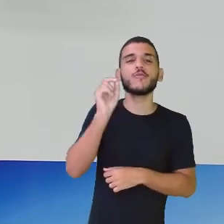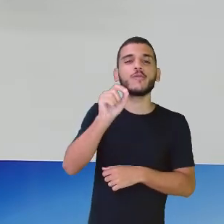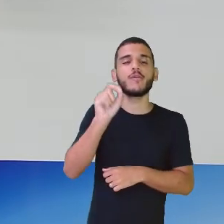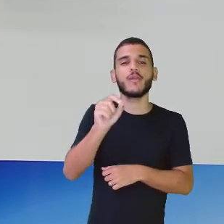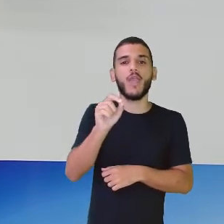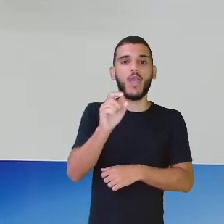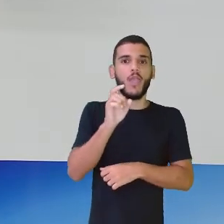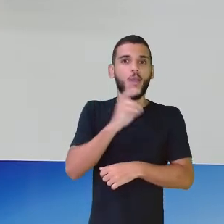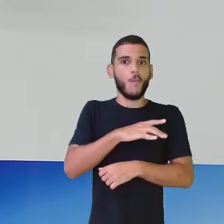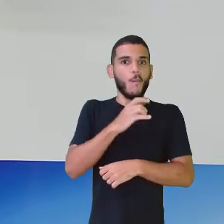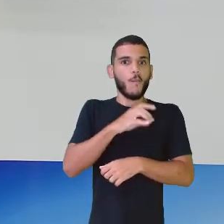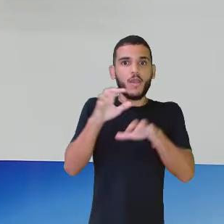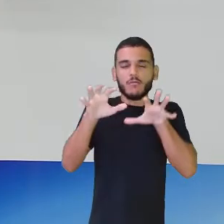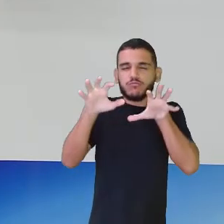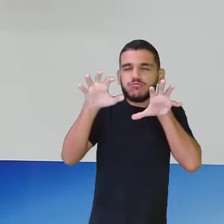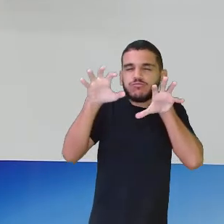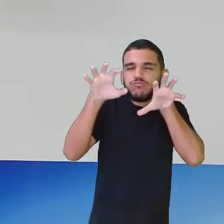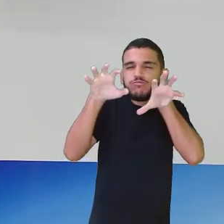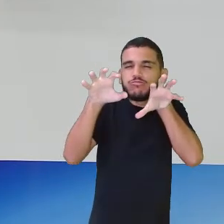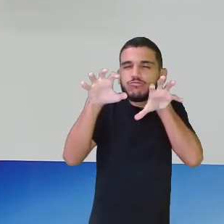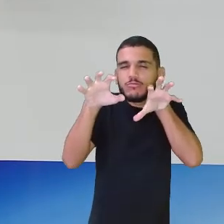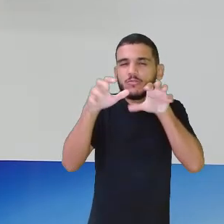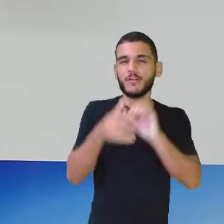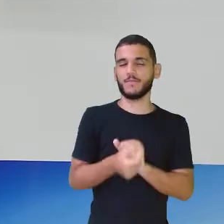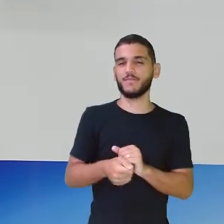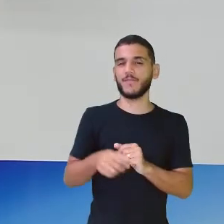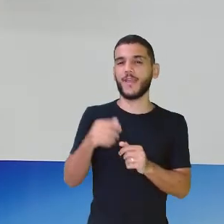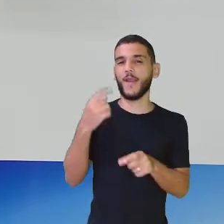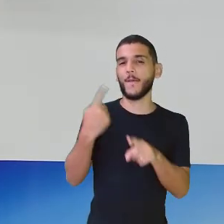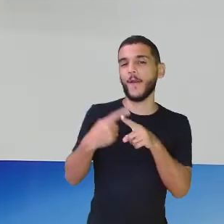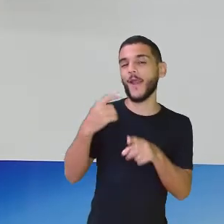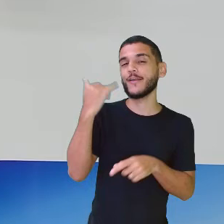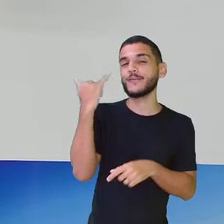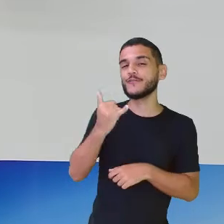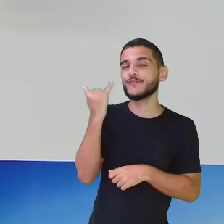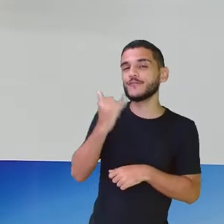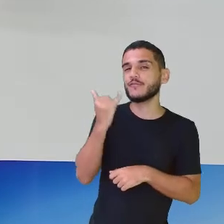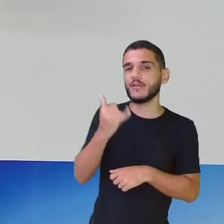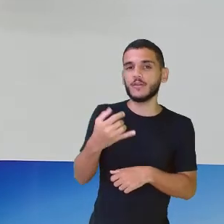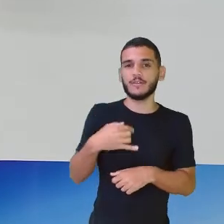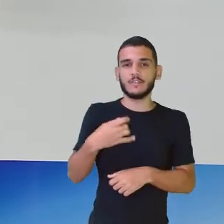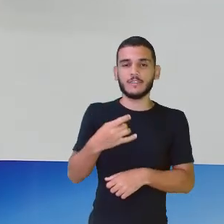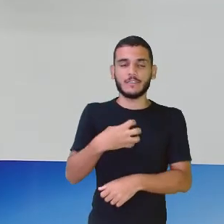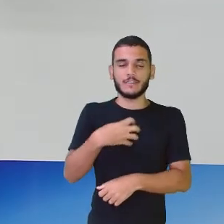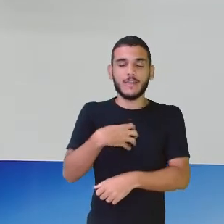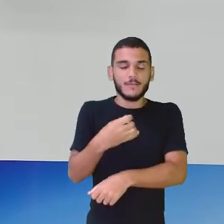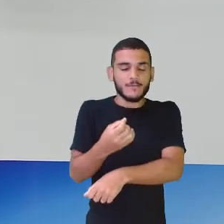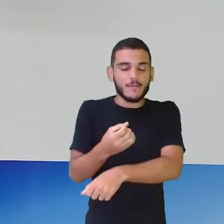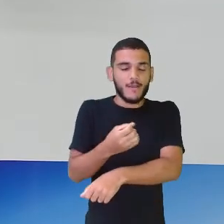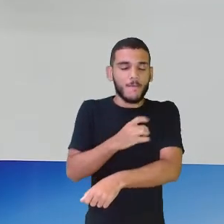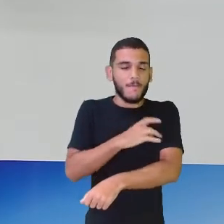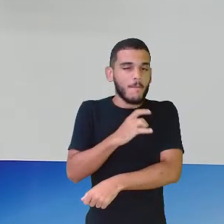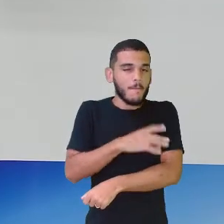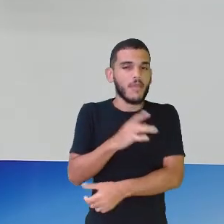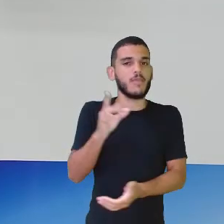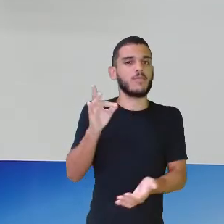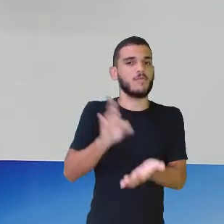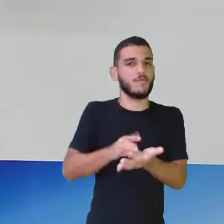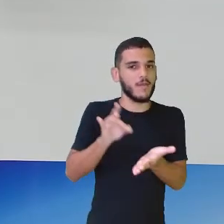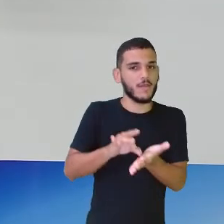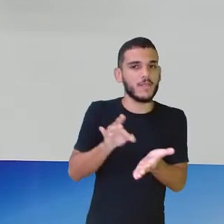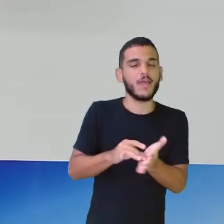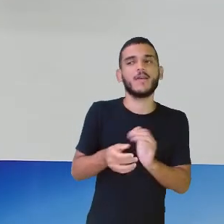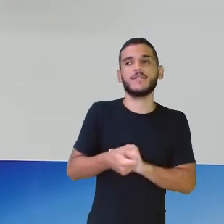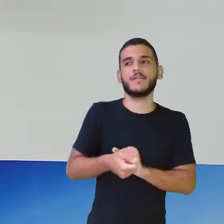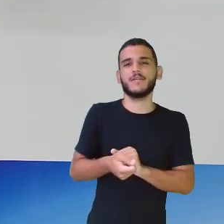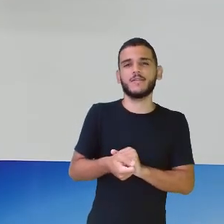algum conto de assombração? Aqueles contos que são bem assustadores? E tem um detalhe, tá? São